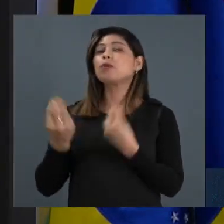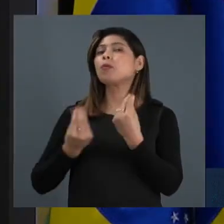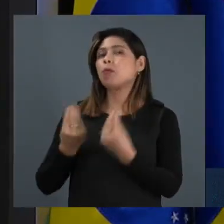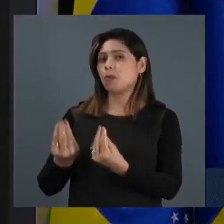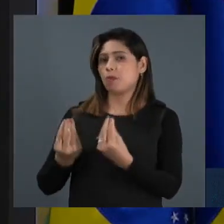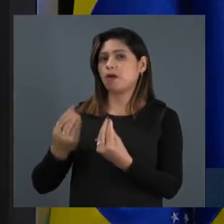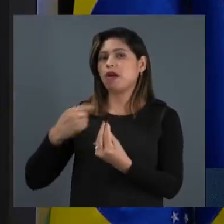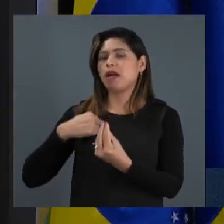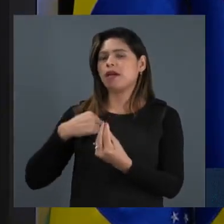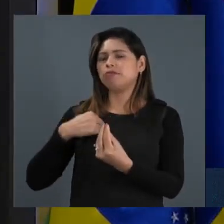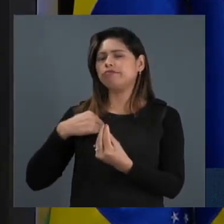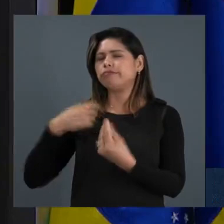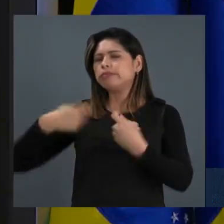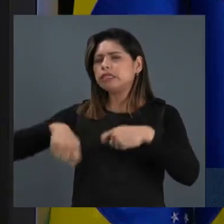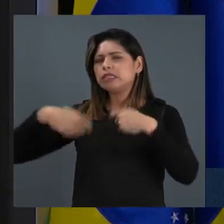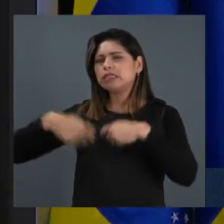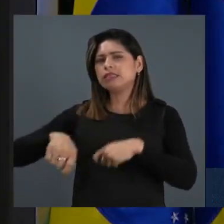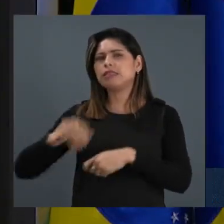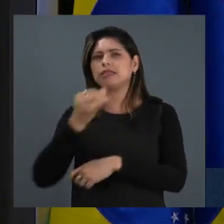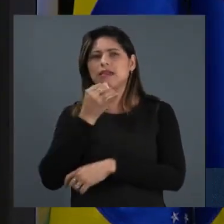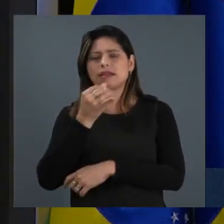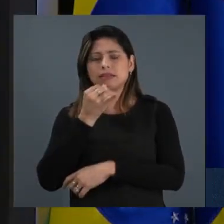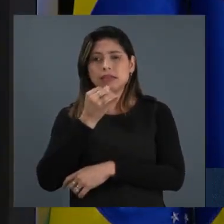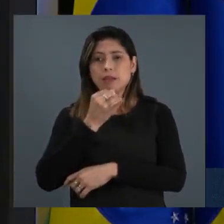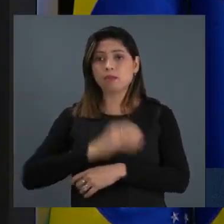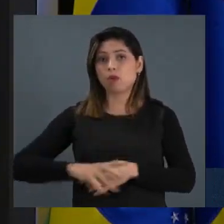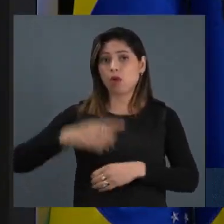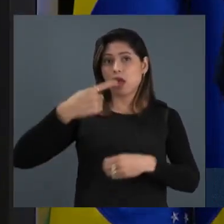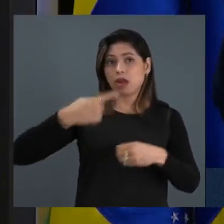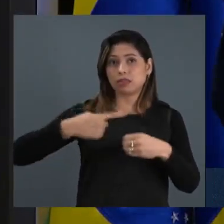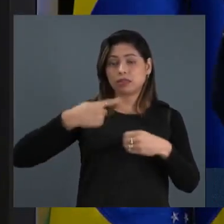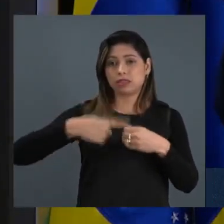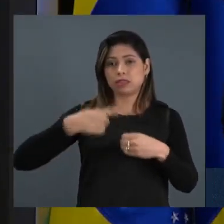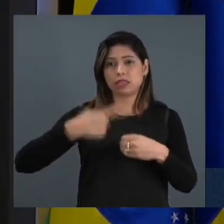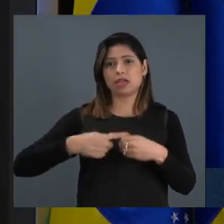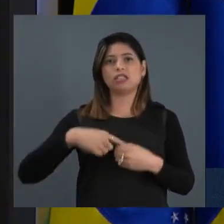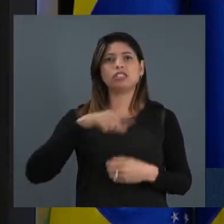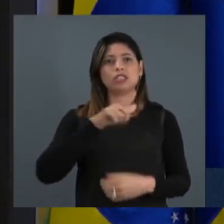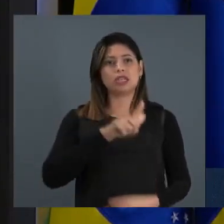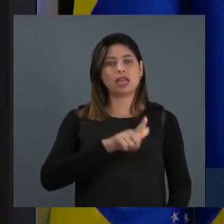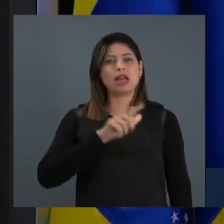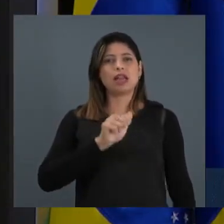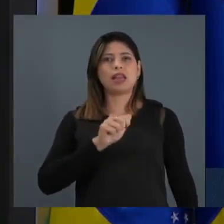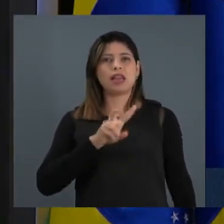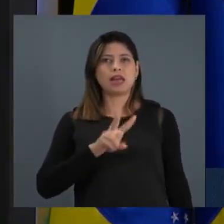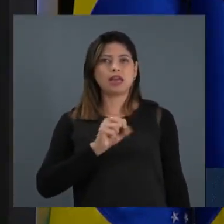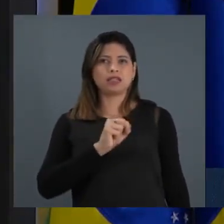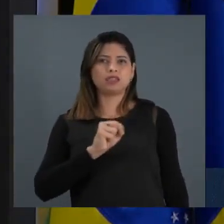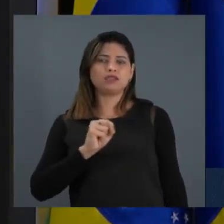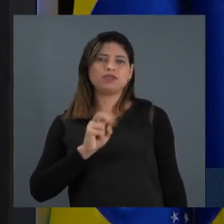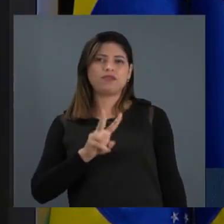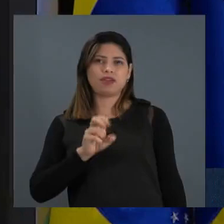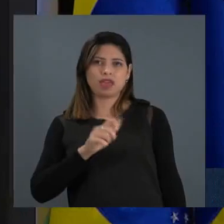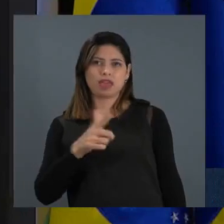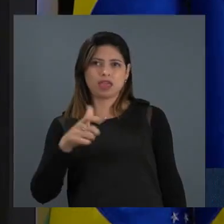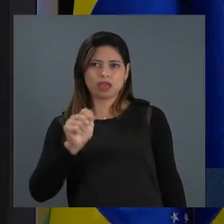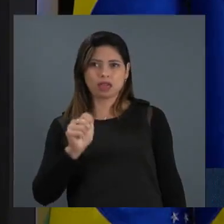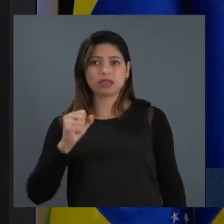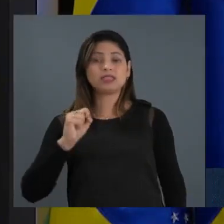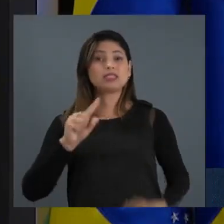enganosa, basta citar o exemplo de Las Vegas, a meca da jogatina no mundo, onde